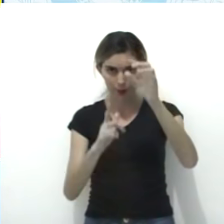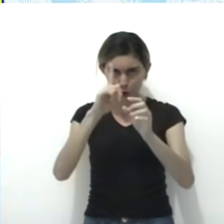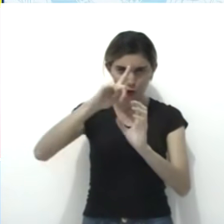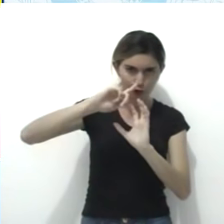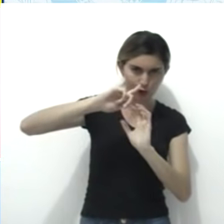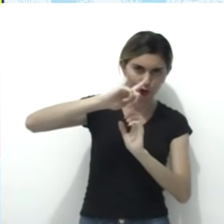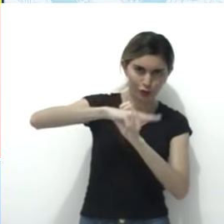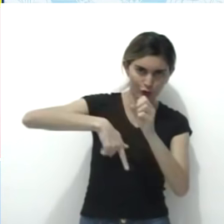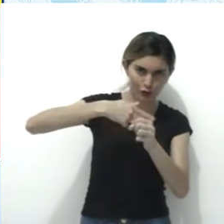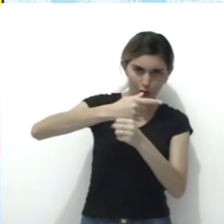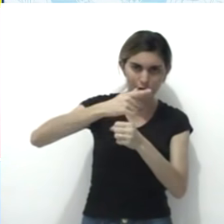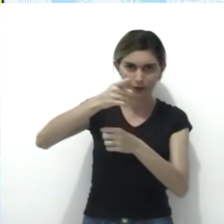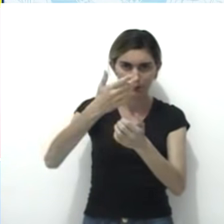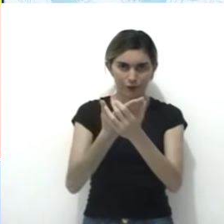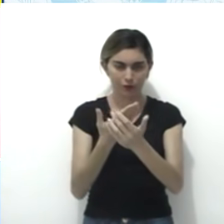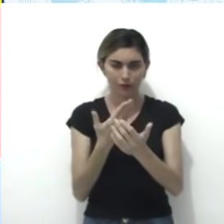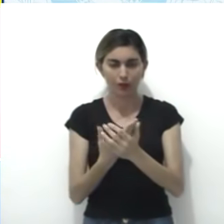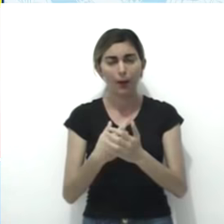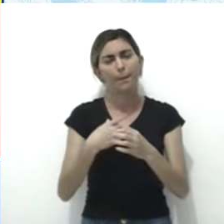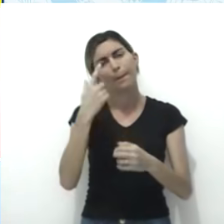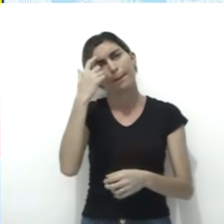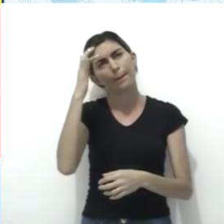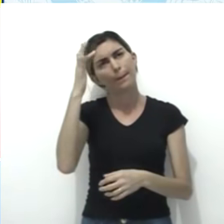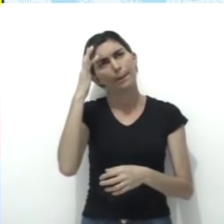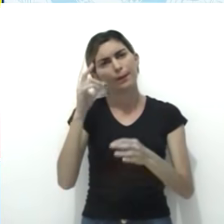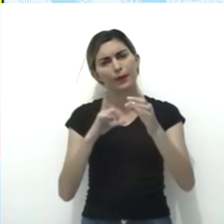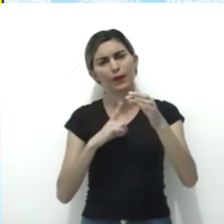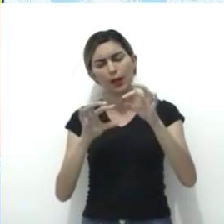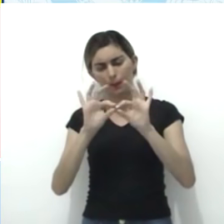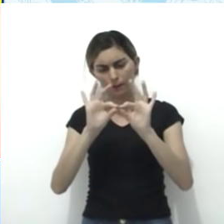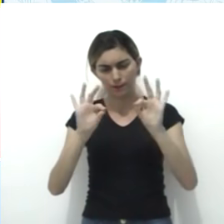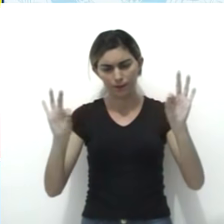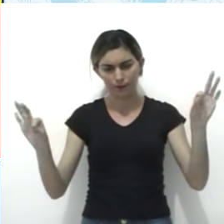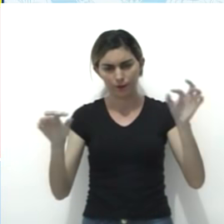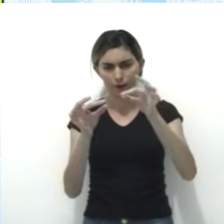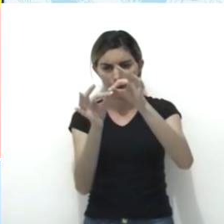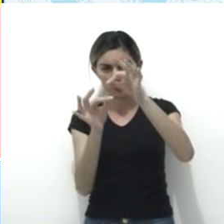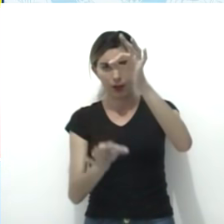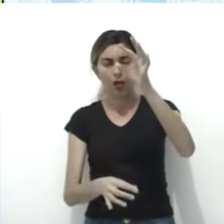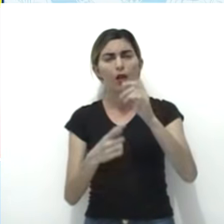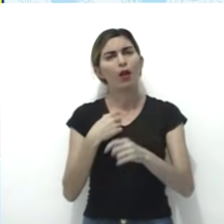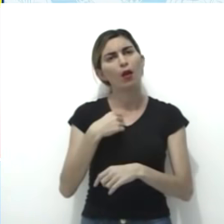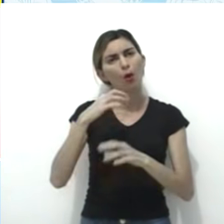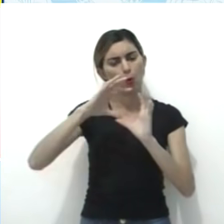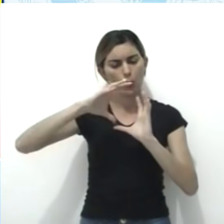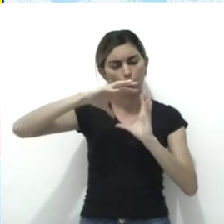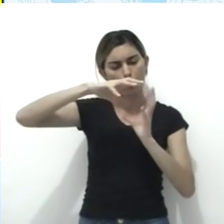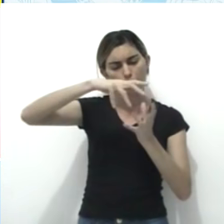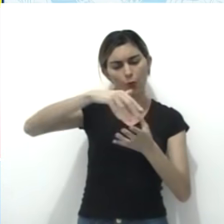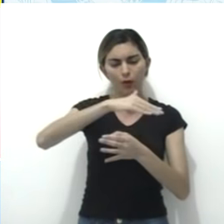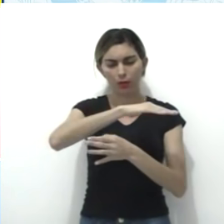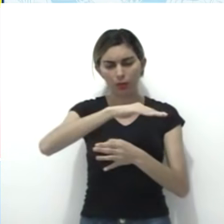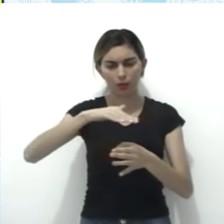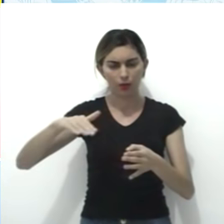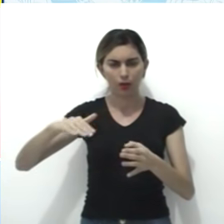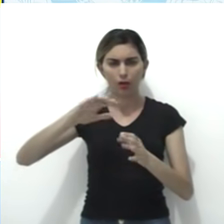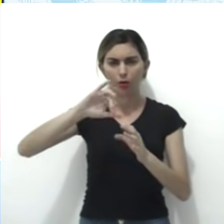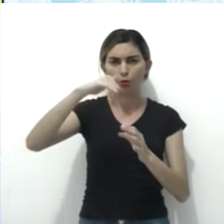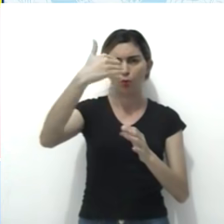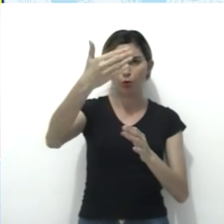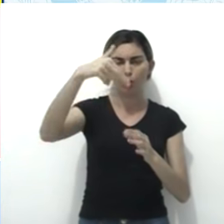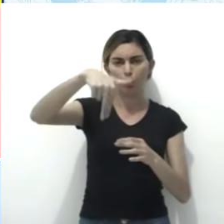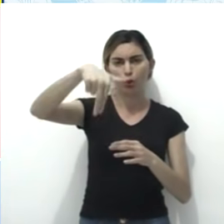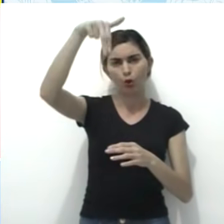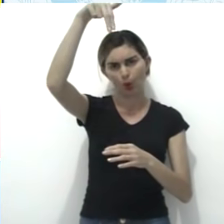lembra-la em geografia que você já viram isso seja tem imaginar que existe essa linha o globo terrestre vai ser